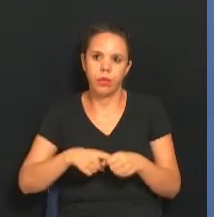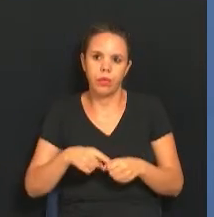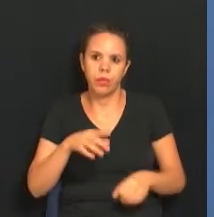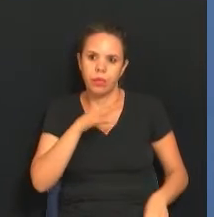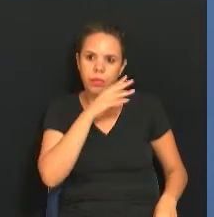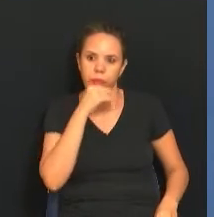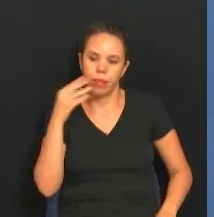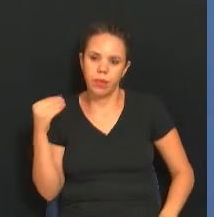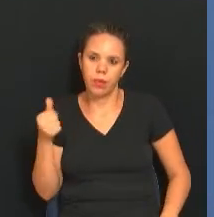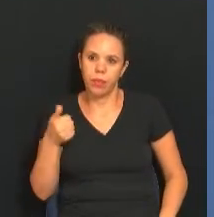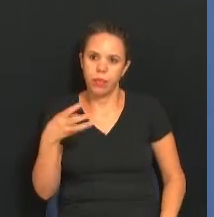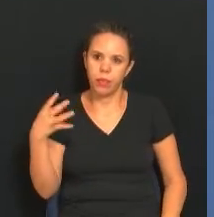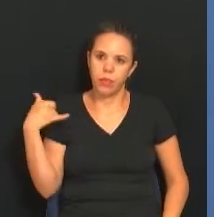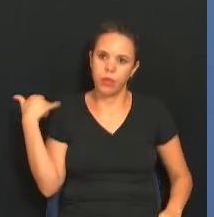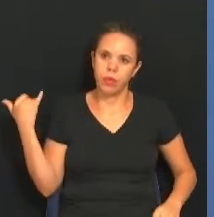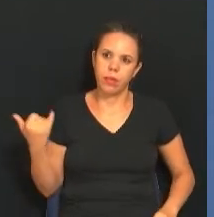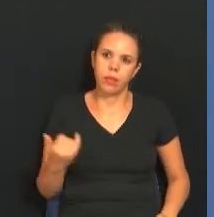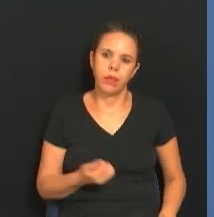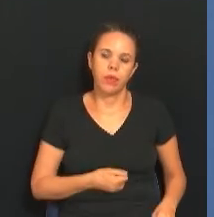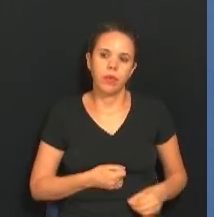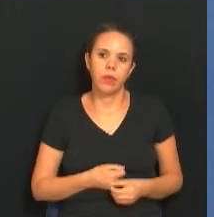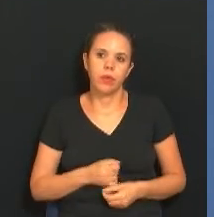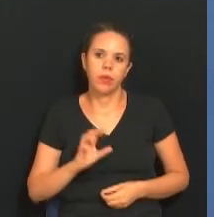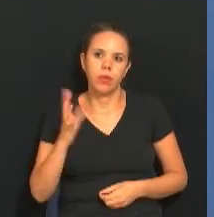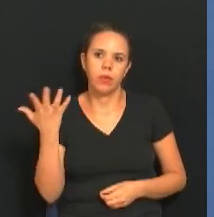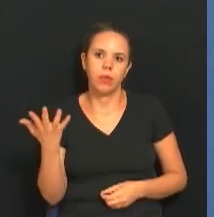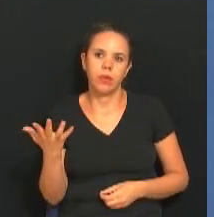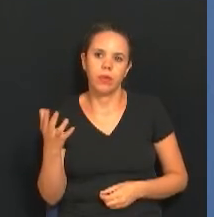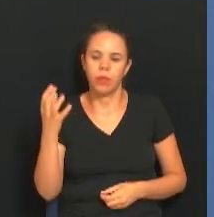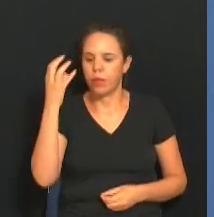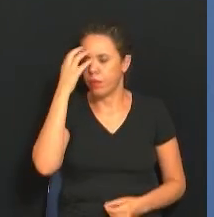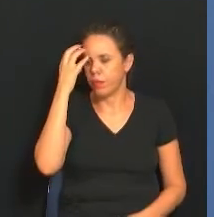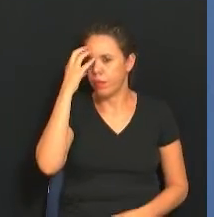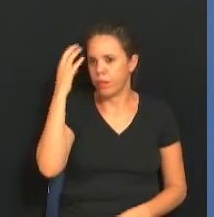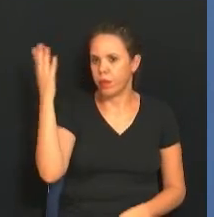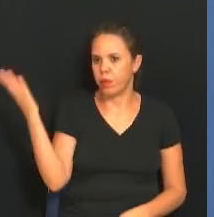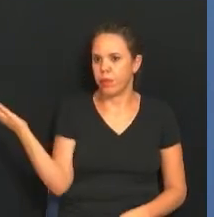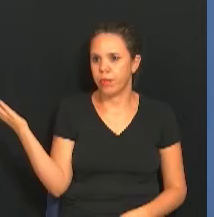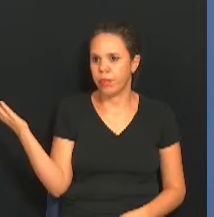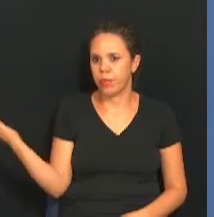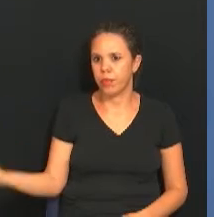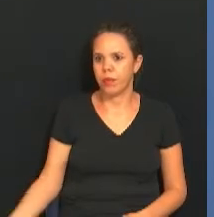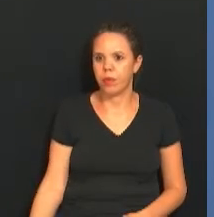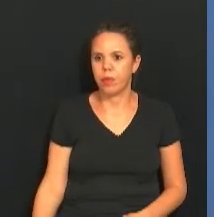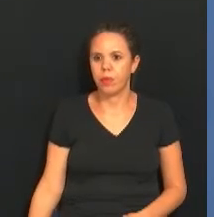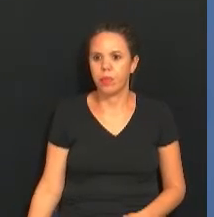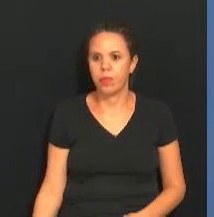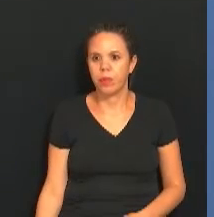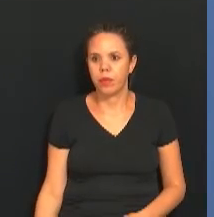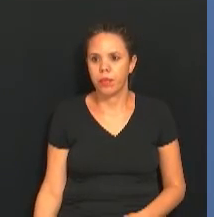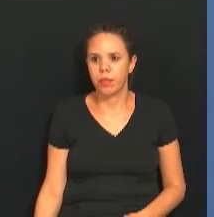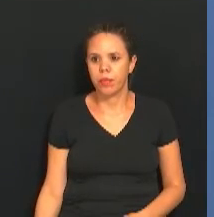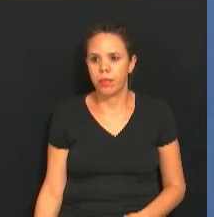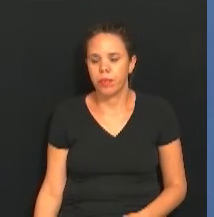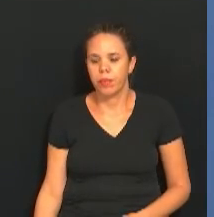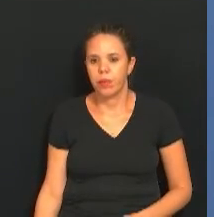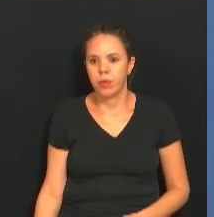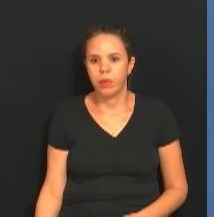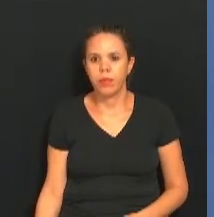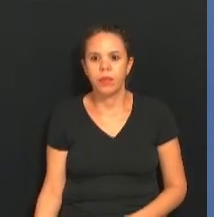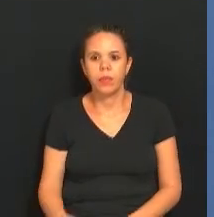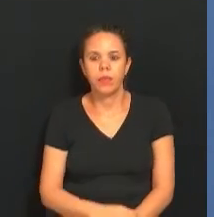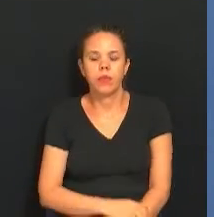adolescentes a partir de 14 anos que acontece no Taquaral na rua Doutor Carlos Mendes de Paula 601